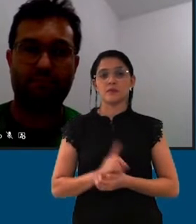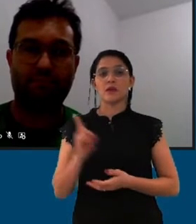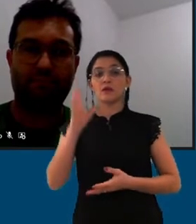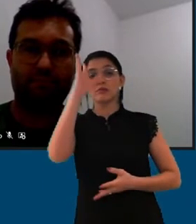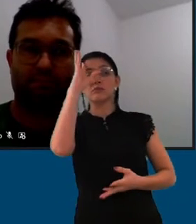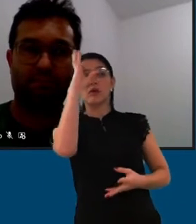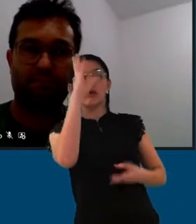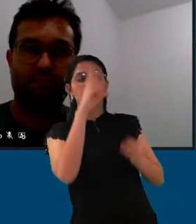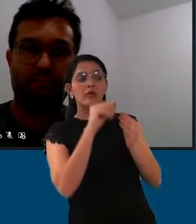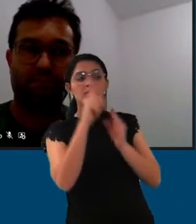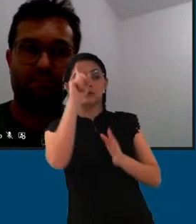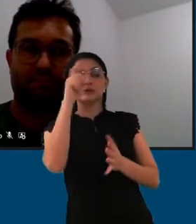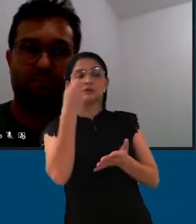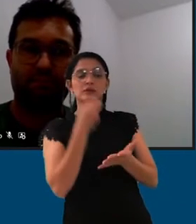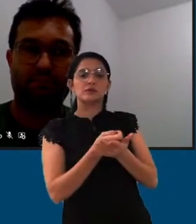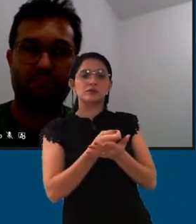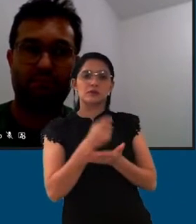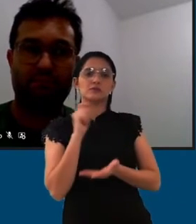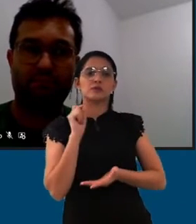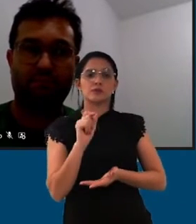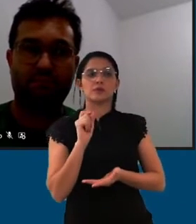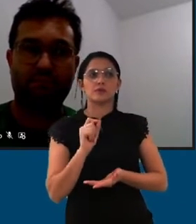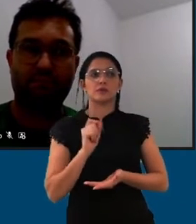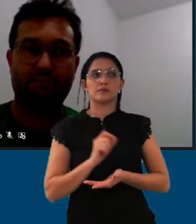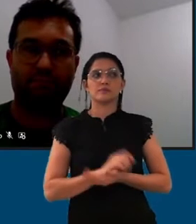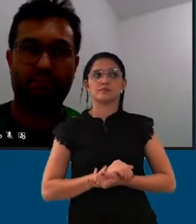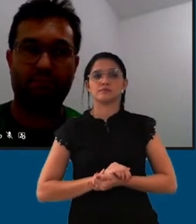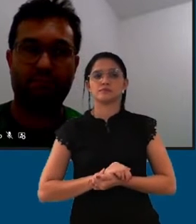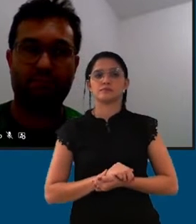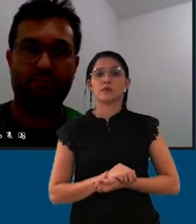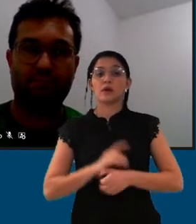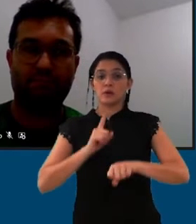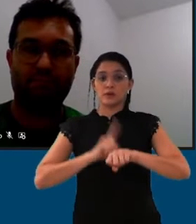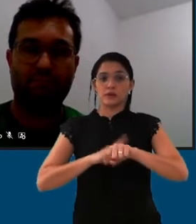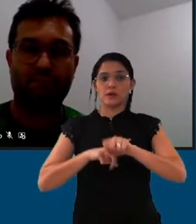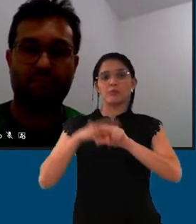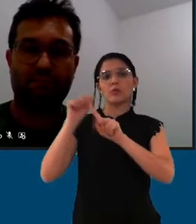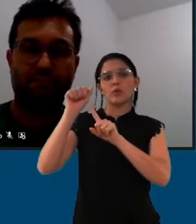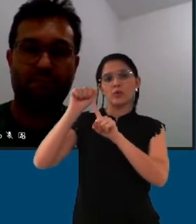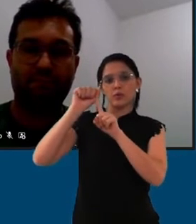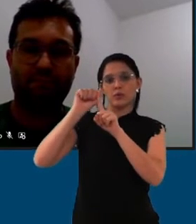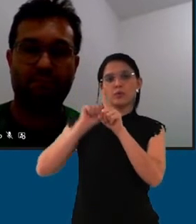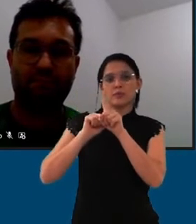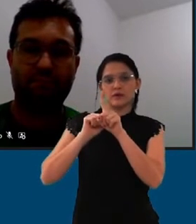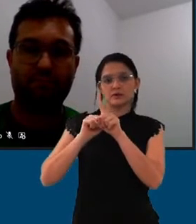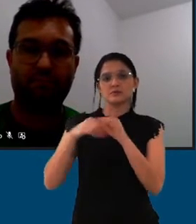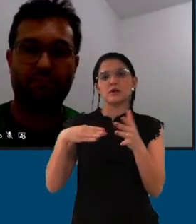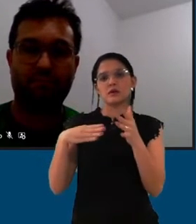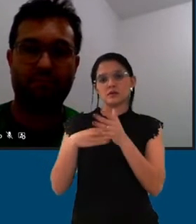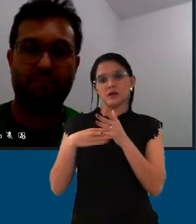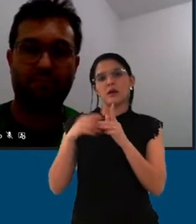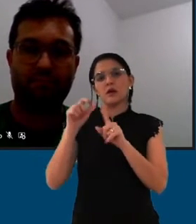conclusão, né, a sua decisão, né, no prazo de 1 mês.